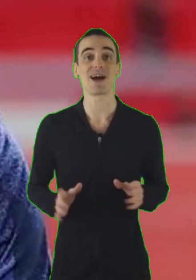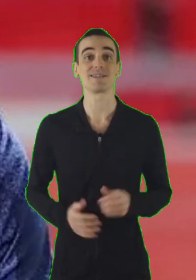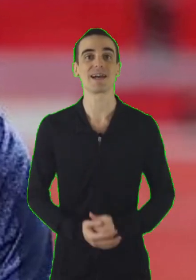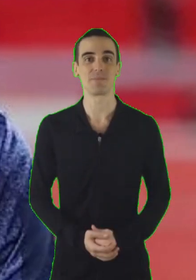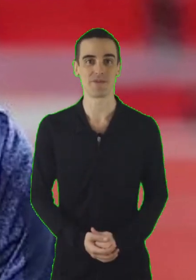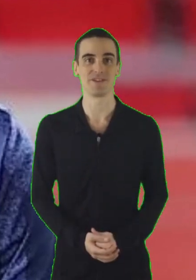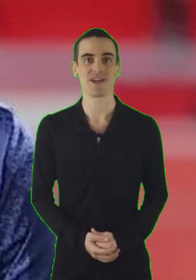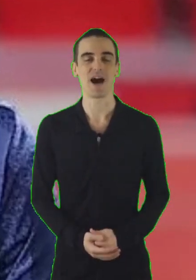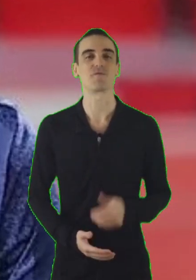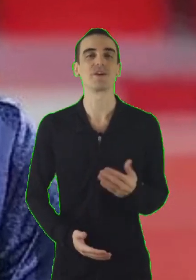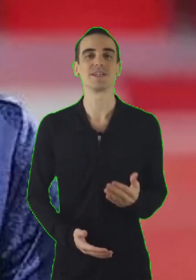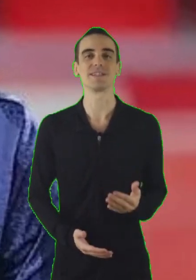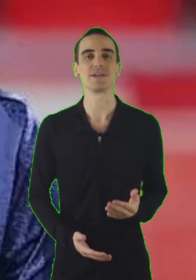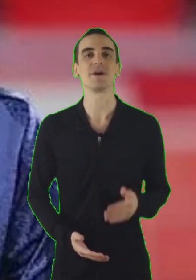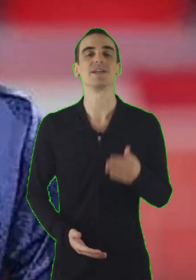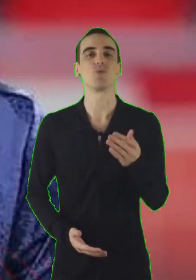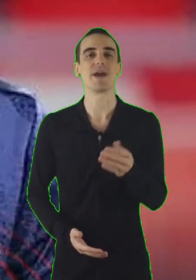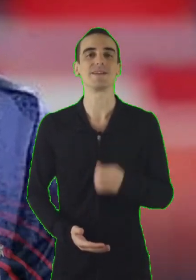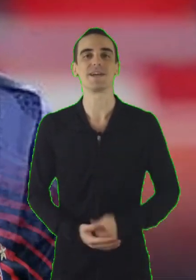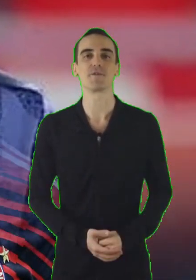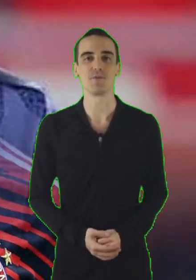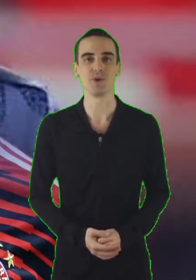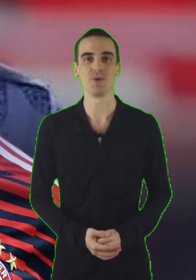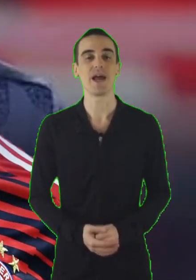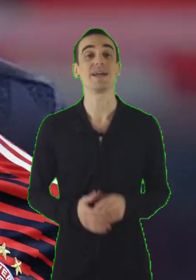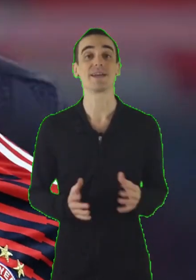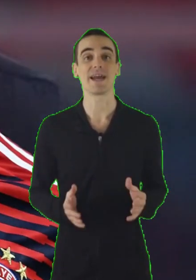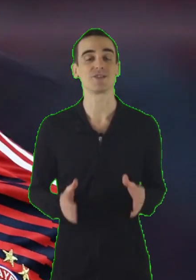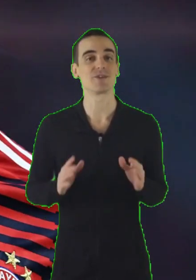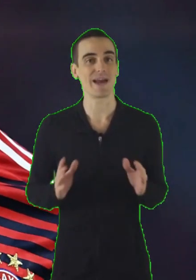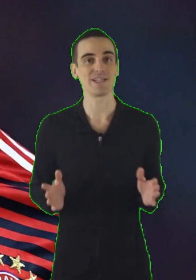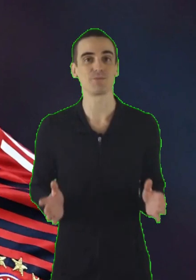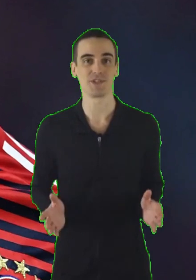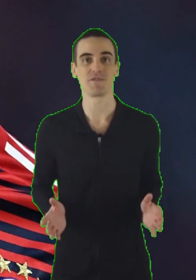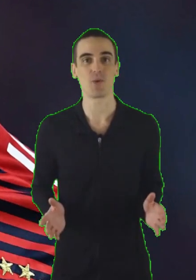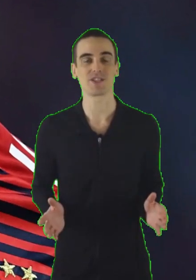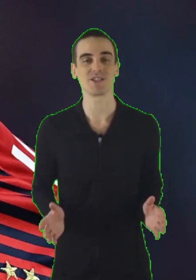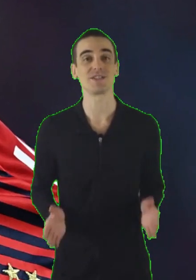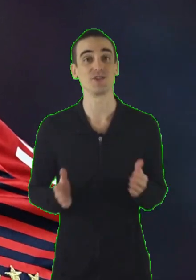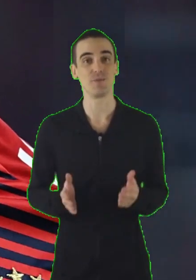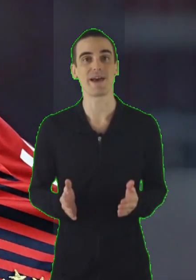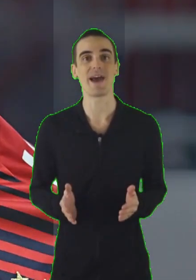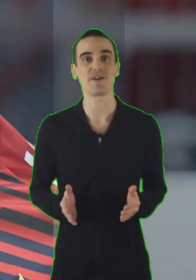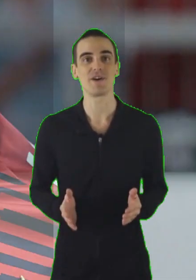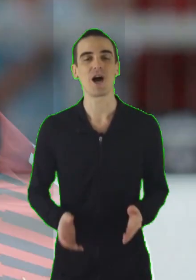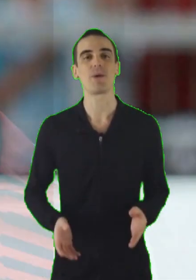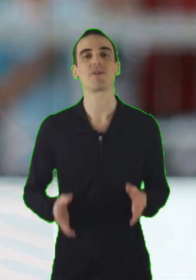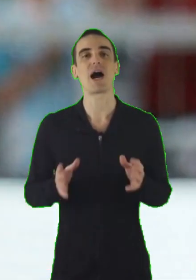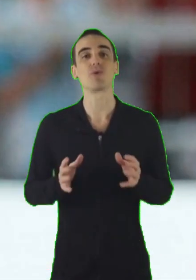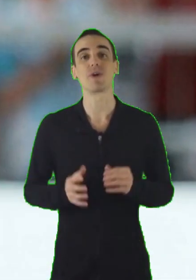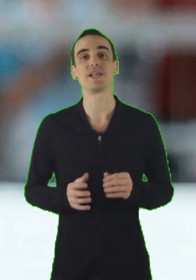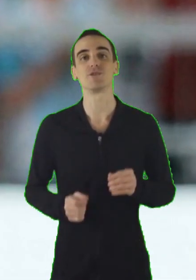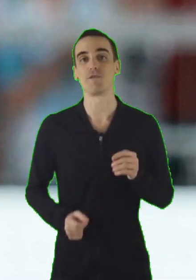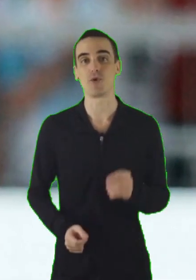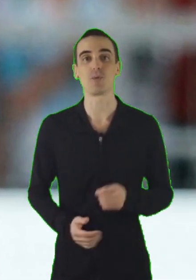Boateng, que teve uma longa trajetória no Bayern de Munique e estava recentemente atuando pelo Lyon, da França, encontra-se atualmente sem clube após sua saída do